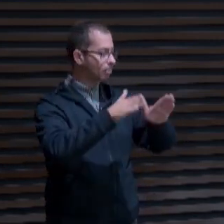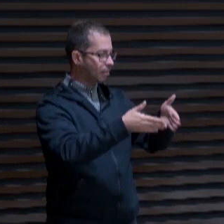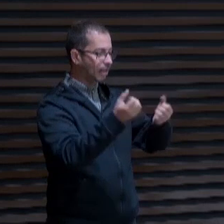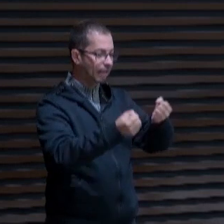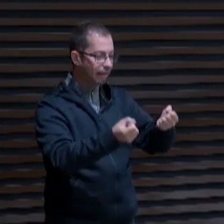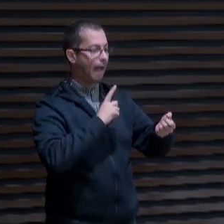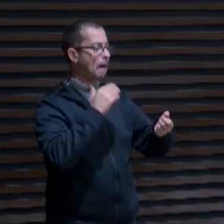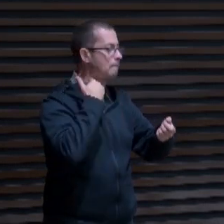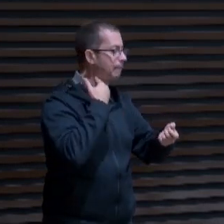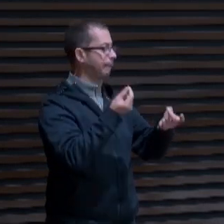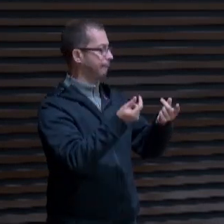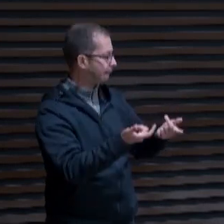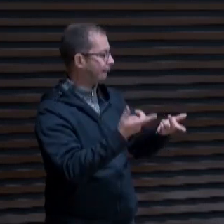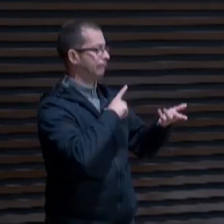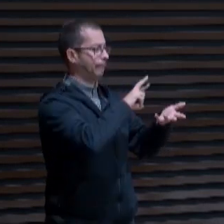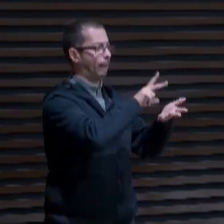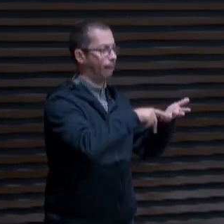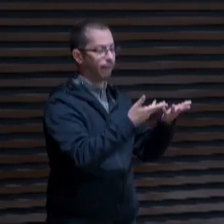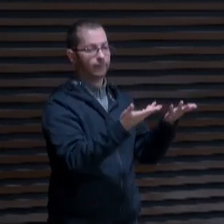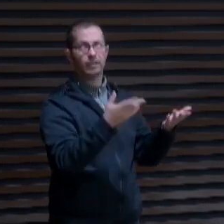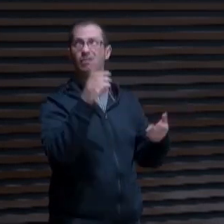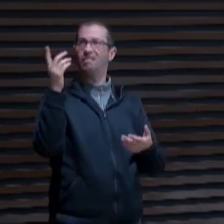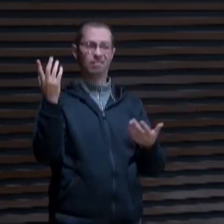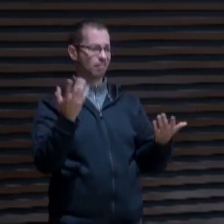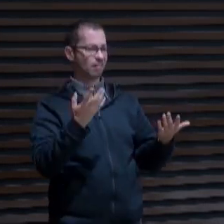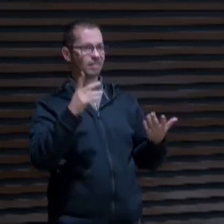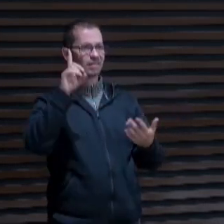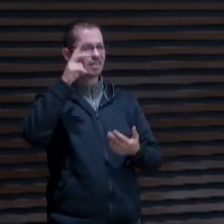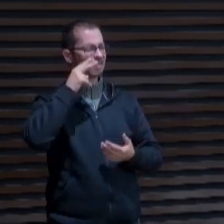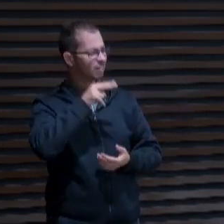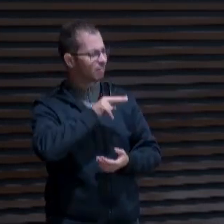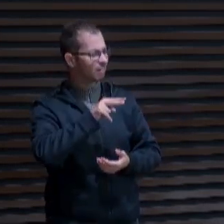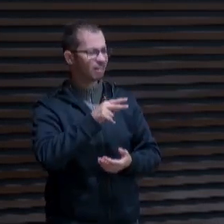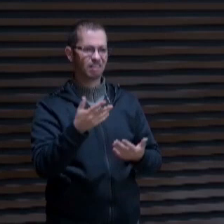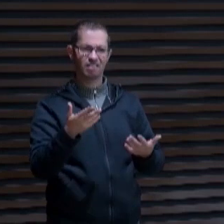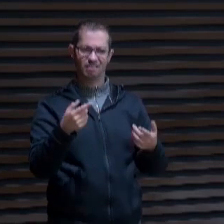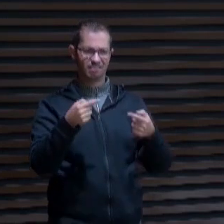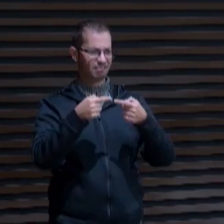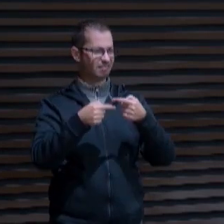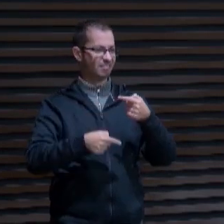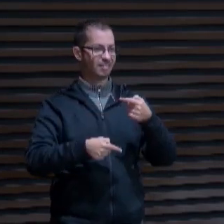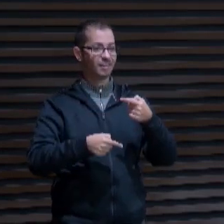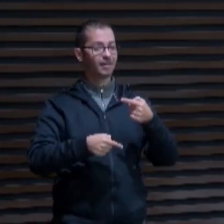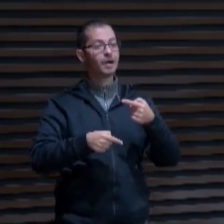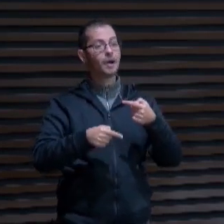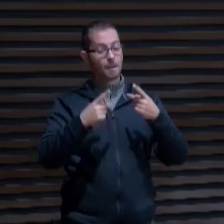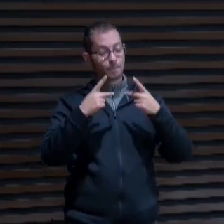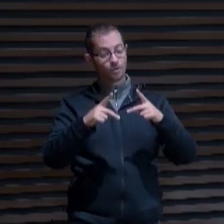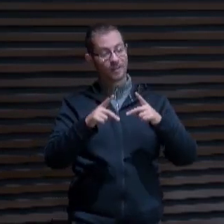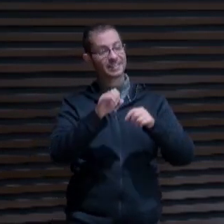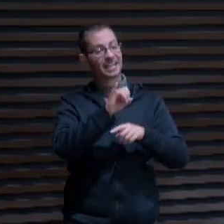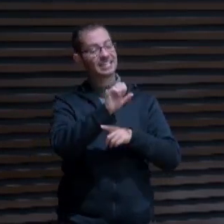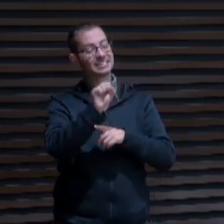O profeta Isaías, no capítulo 44, versículo 8, disse assim: Eu sou o Senhor. Este